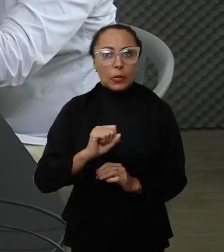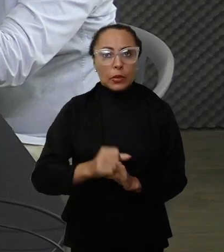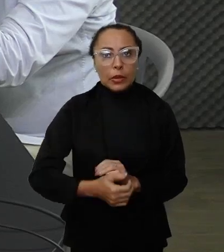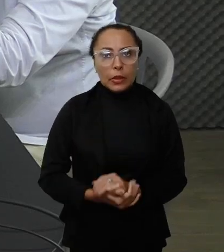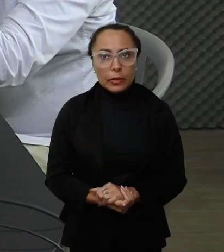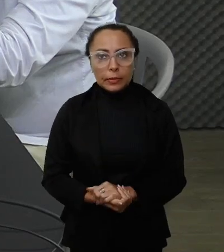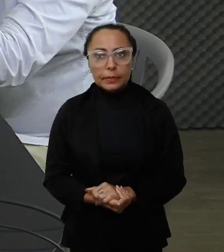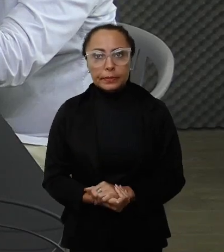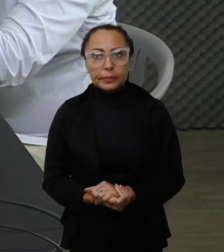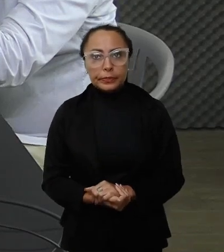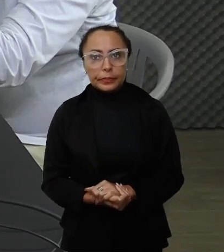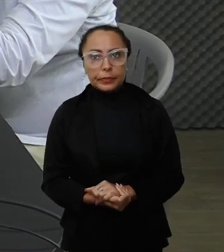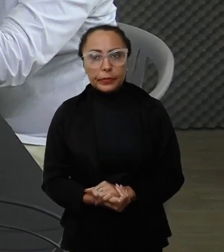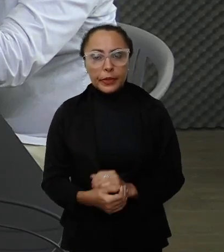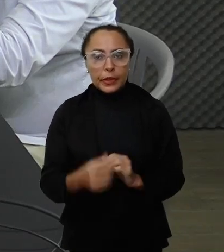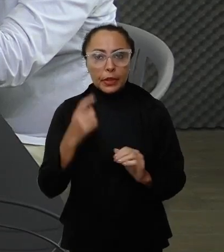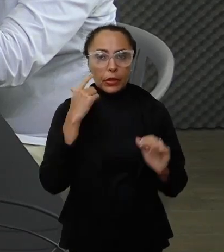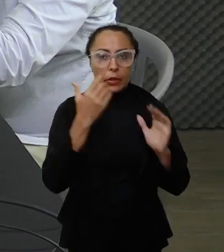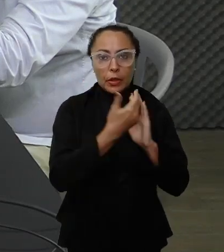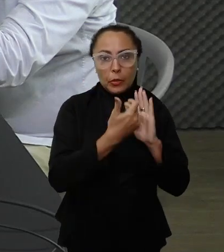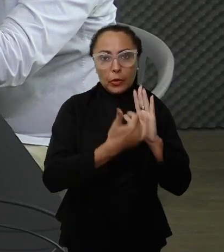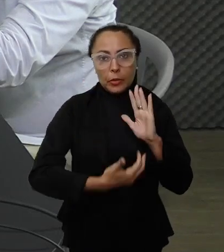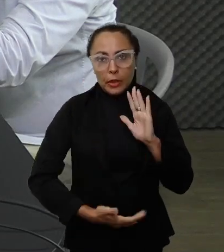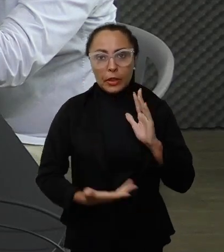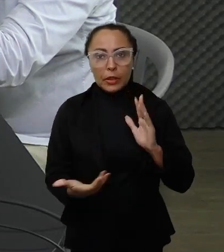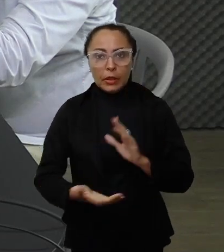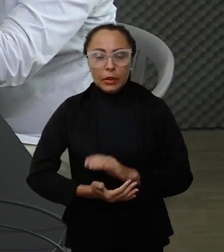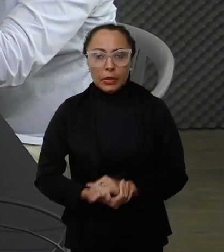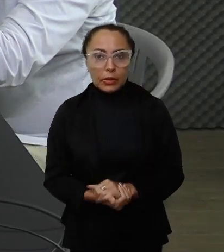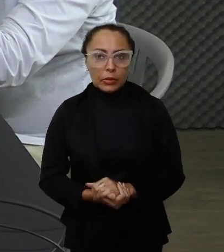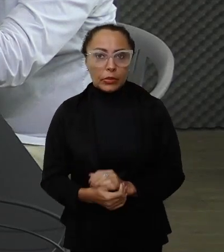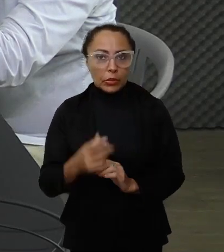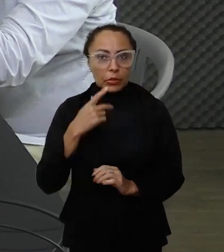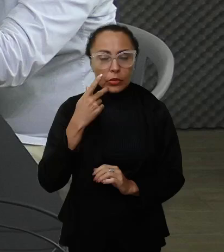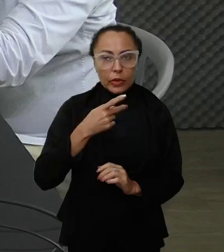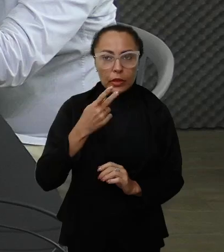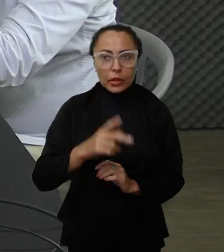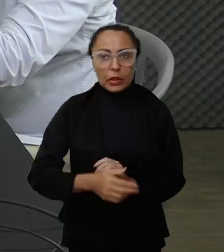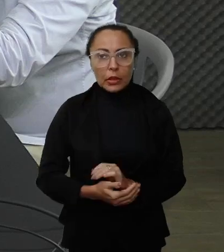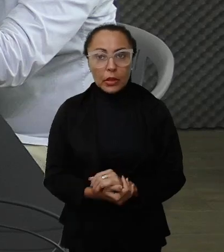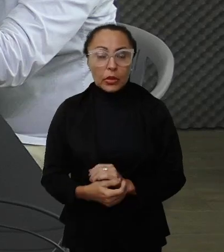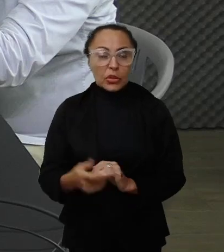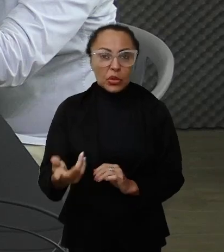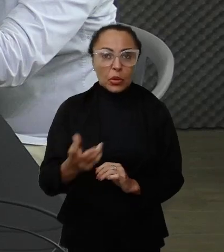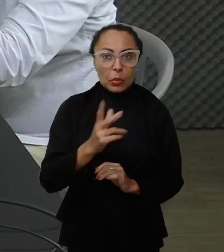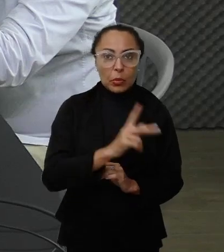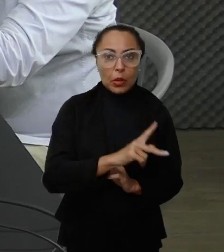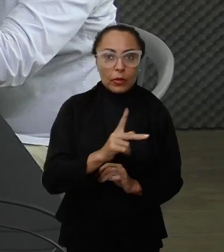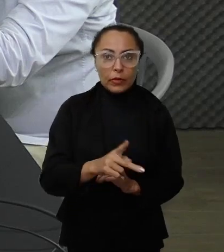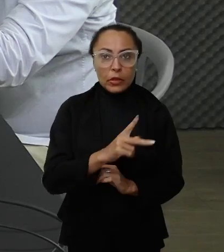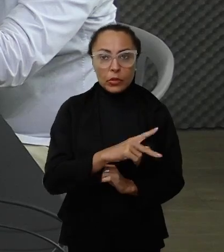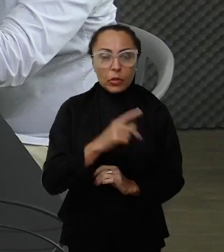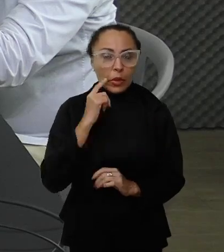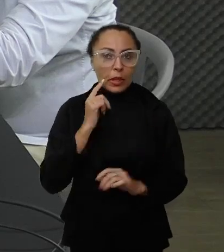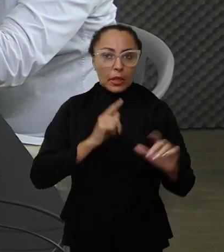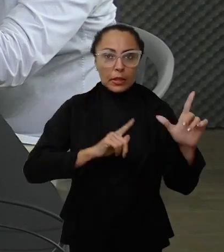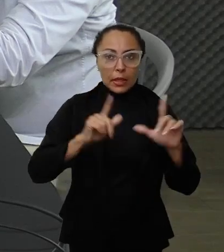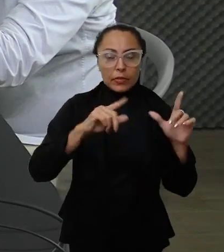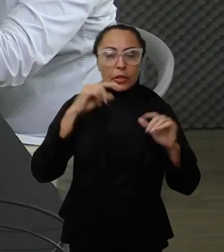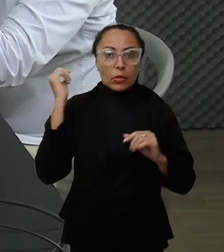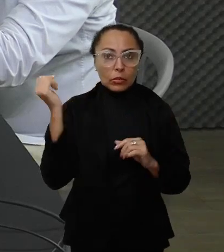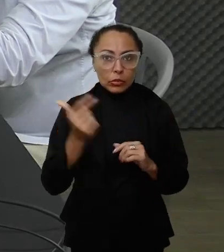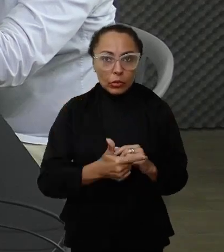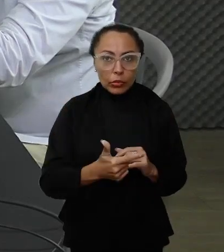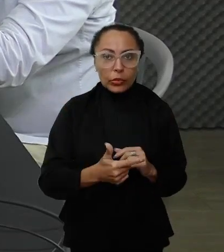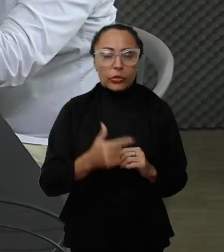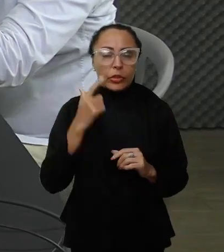Ter um depoimento a respeito do que eu estou falando. Então, eu fui professora da cadeira de televisão 2, que era o